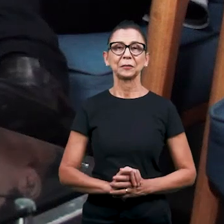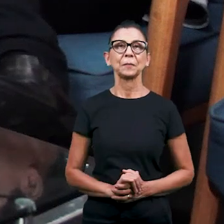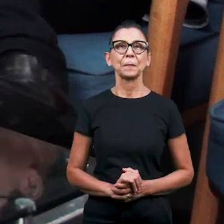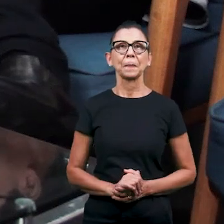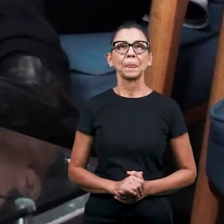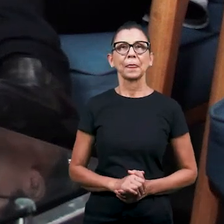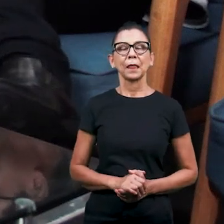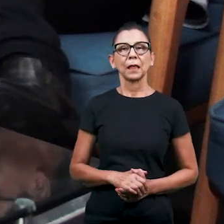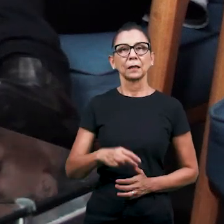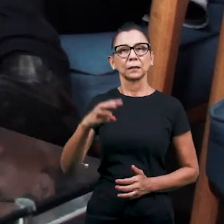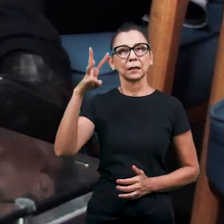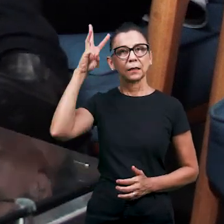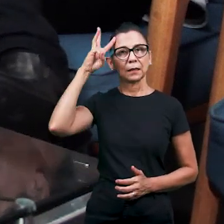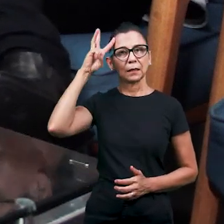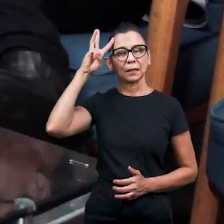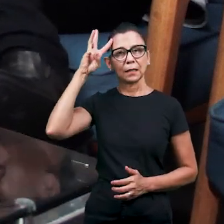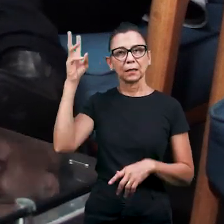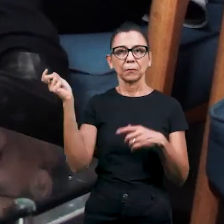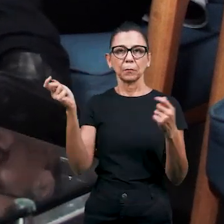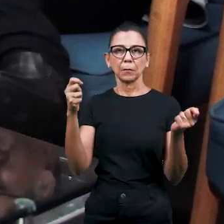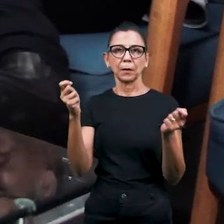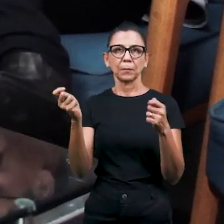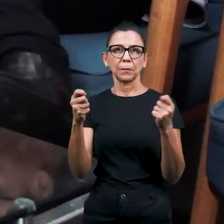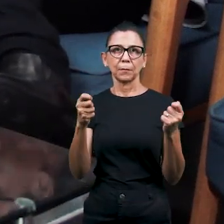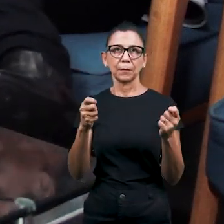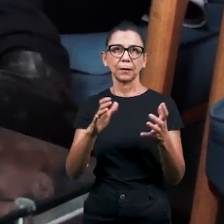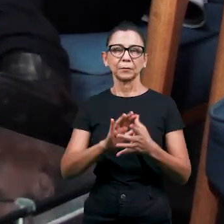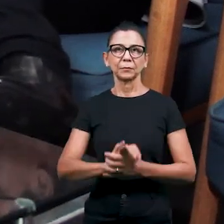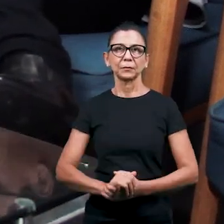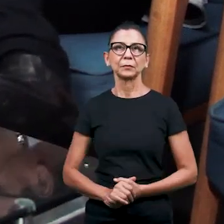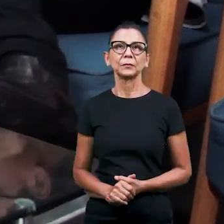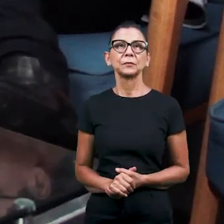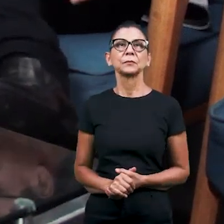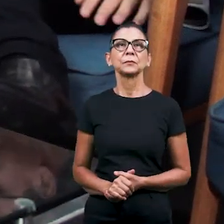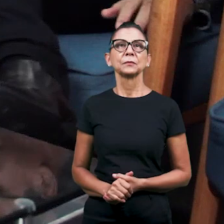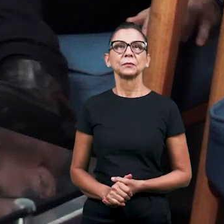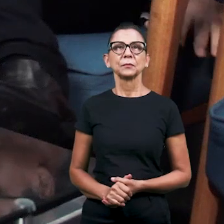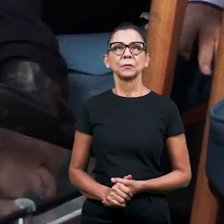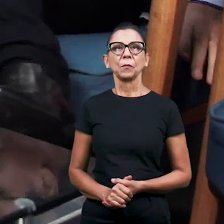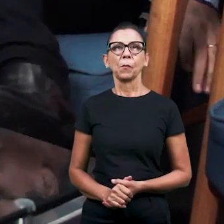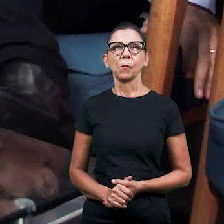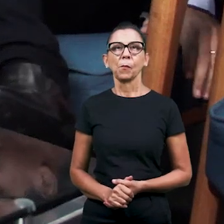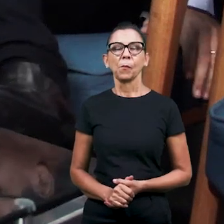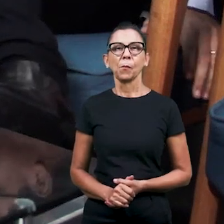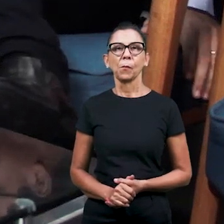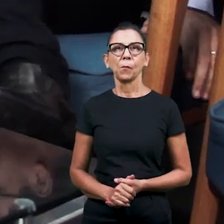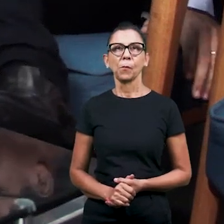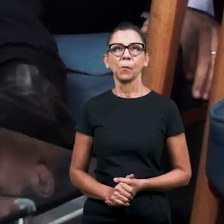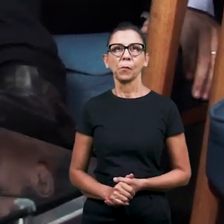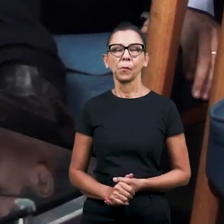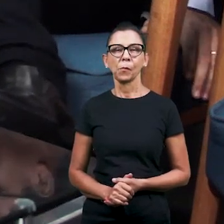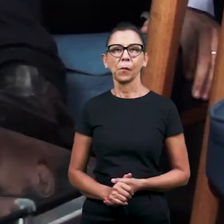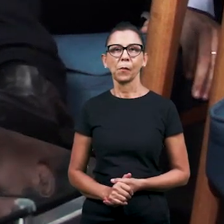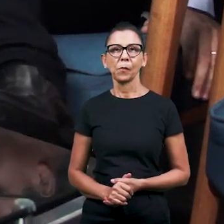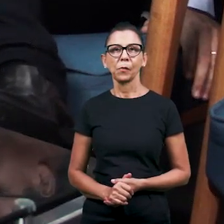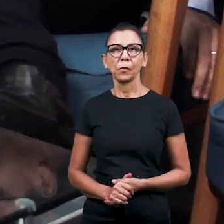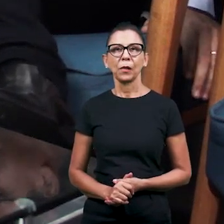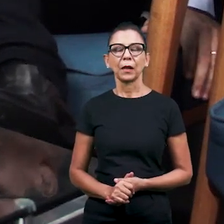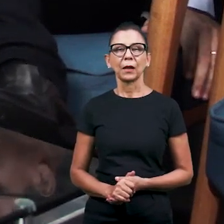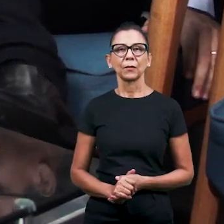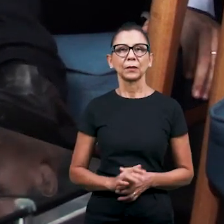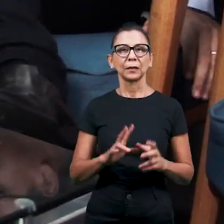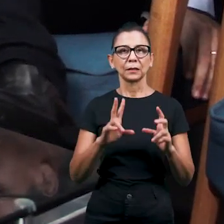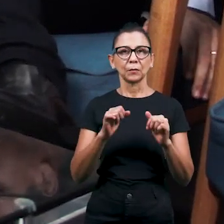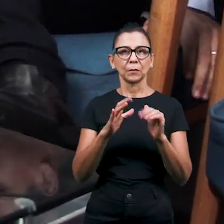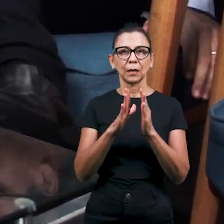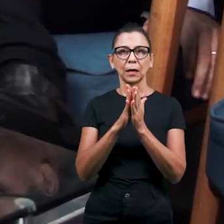tá? Eu também. Você falou da irmã Sara, já ganhou um seguidor. Mas continue. Ela é muito semelhante ao do pastor Gileuti, né?